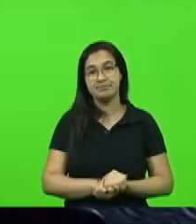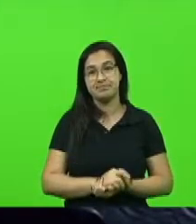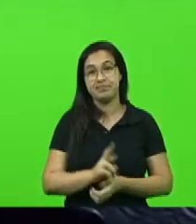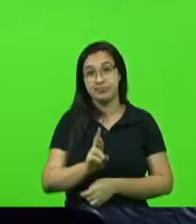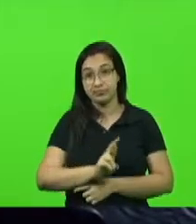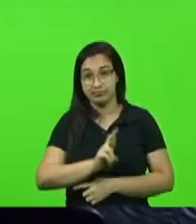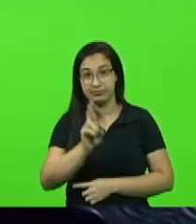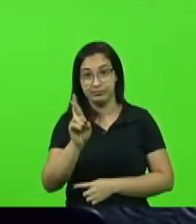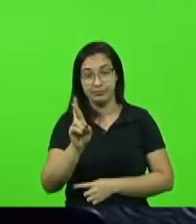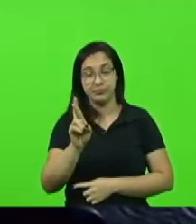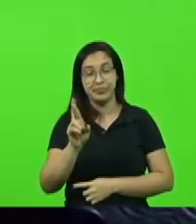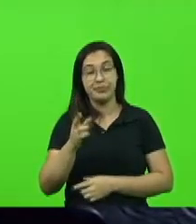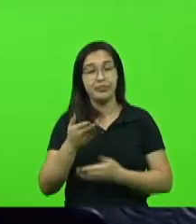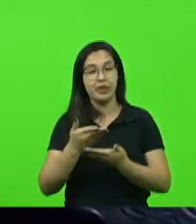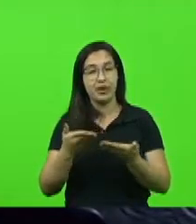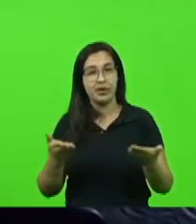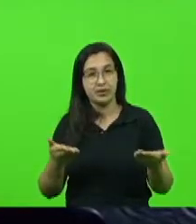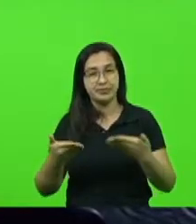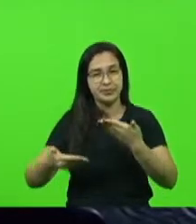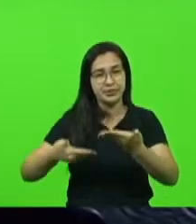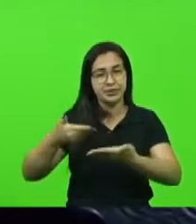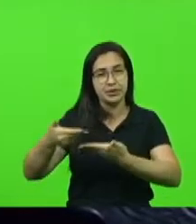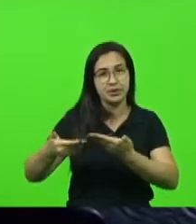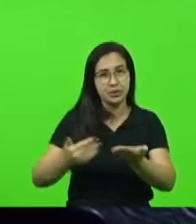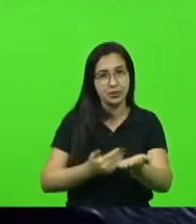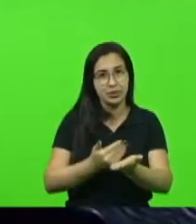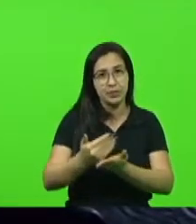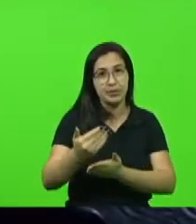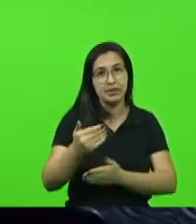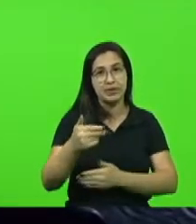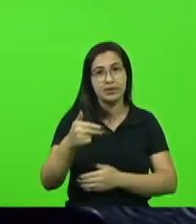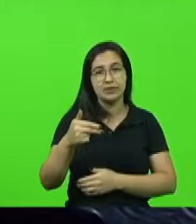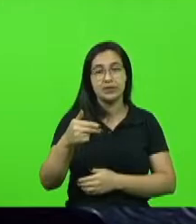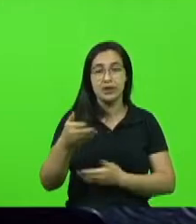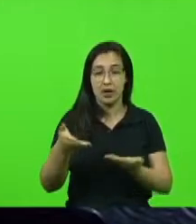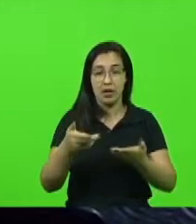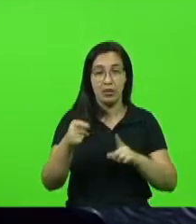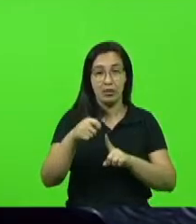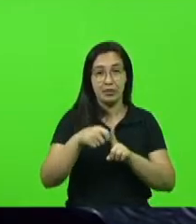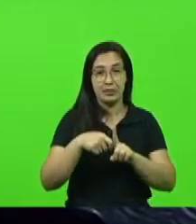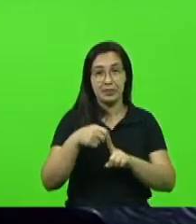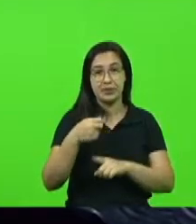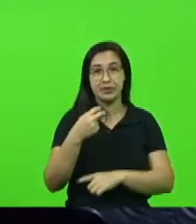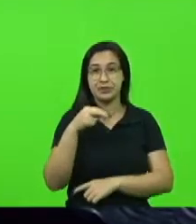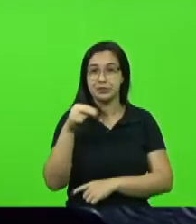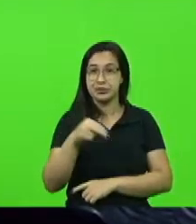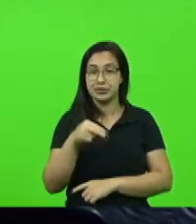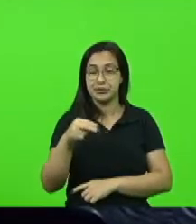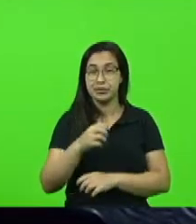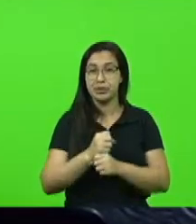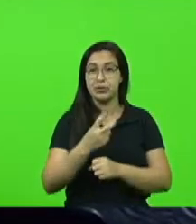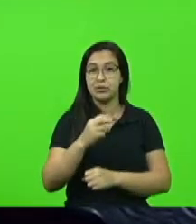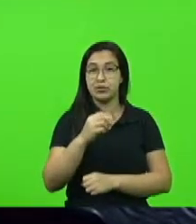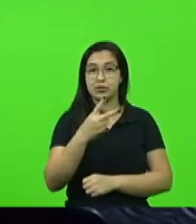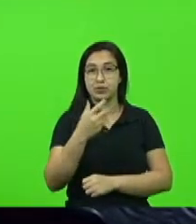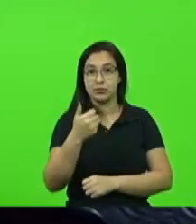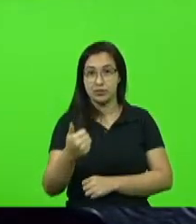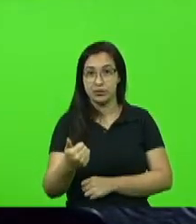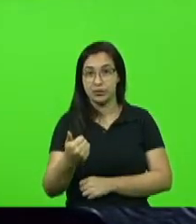anual, cujo processo vai se iniciar, então, neste mês. Em 2021, o aumento médio conquistado foi